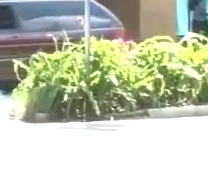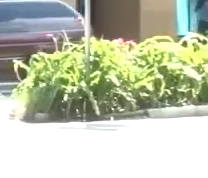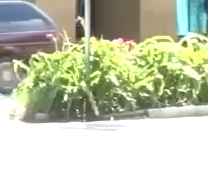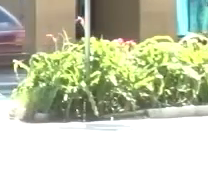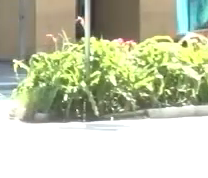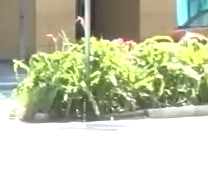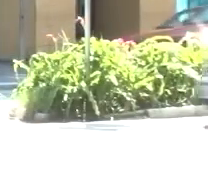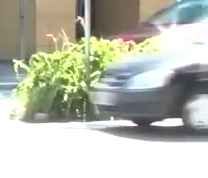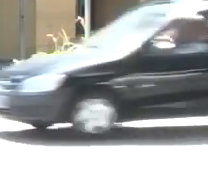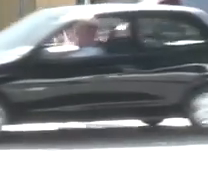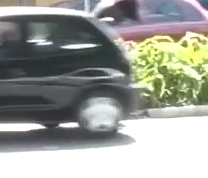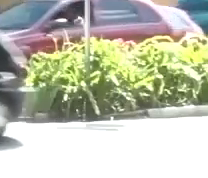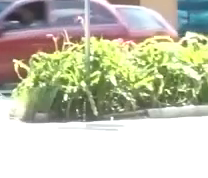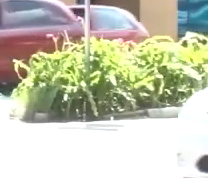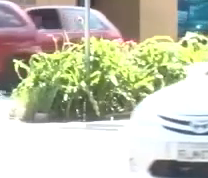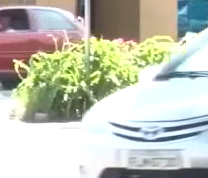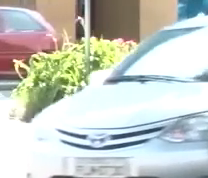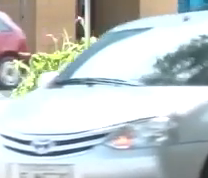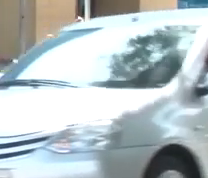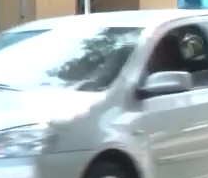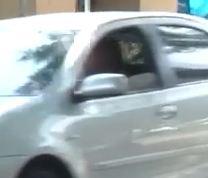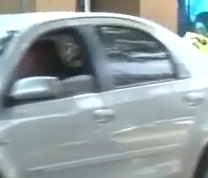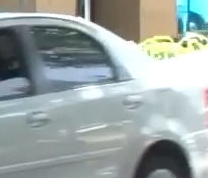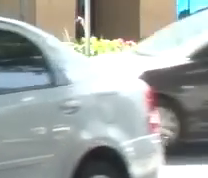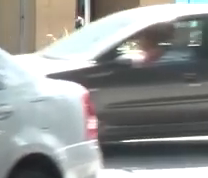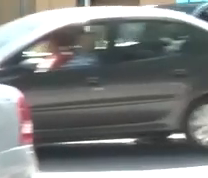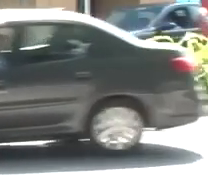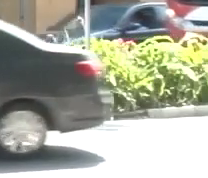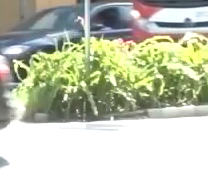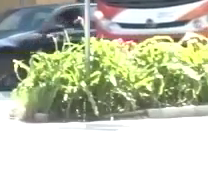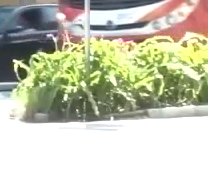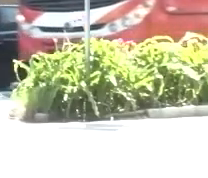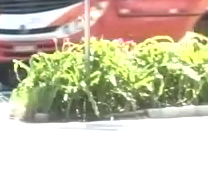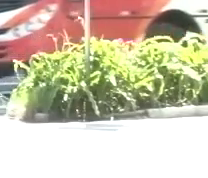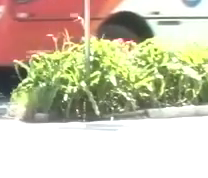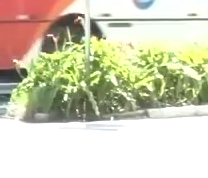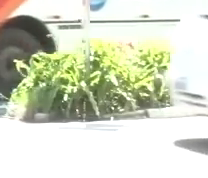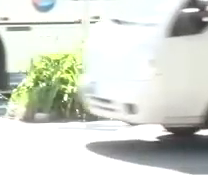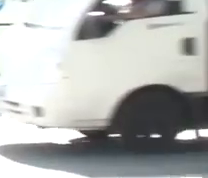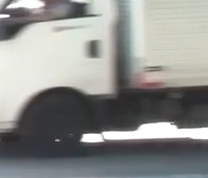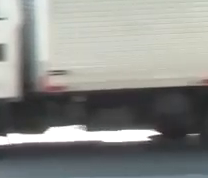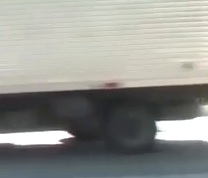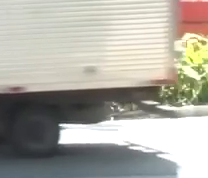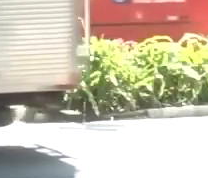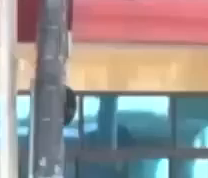casos específicos, podem ser convocados para sessões extraordinárias.